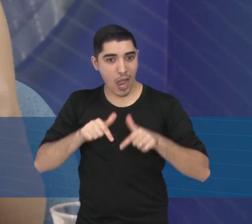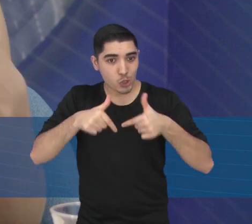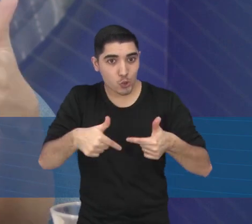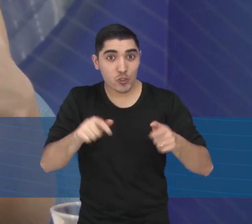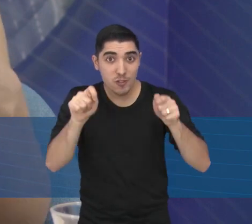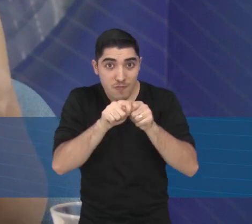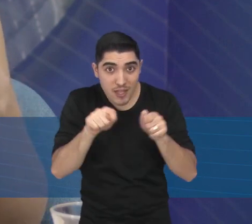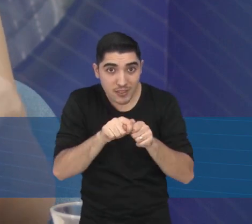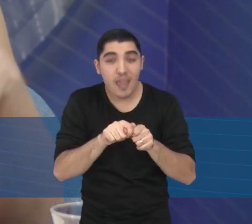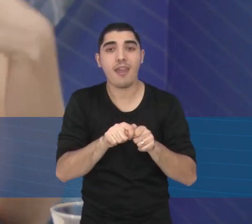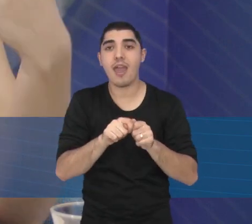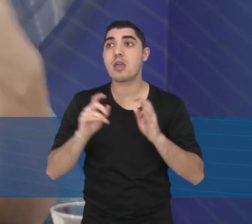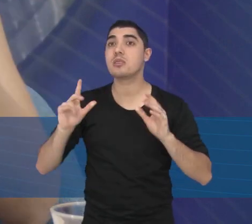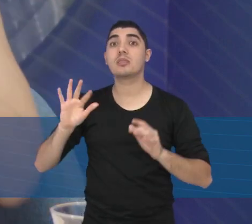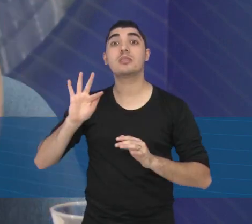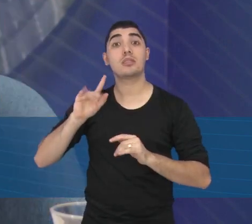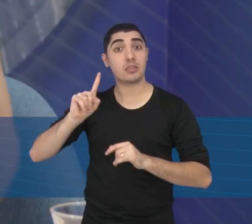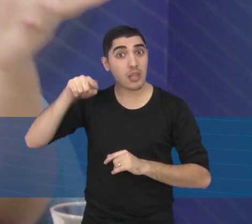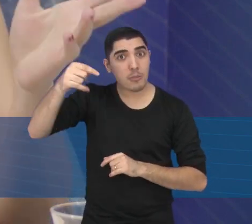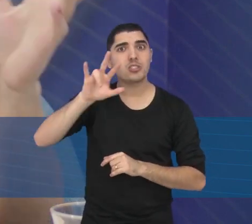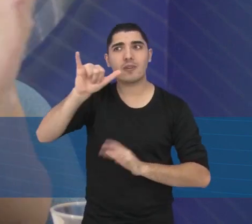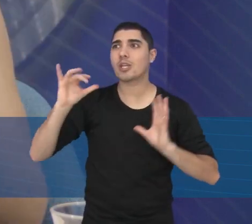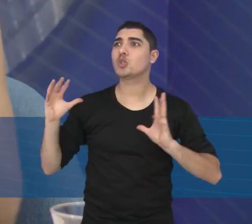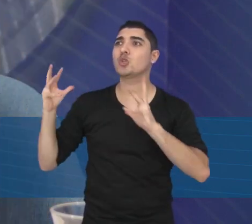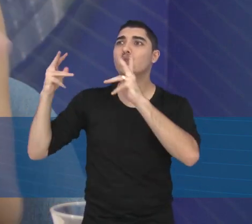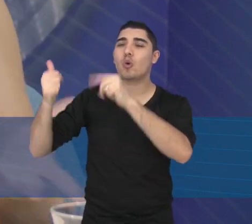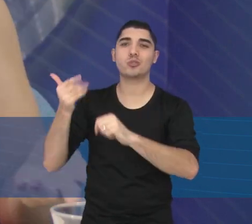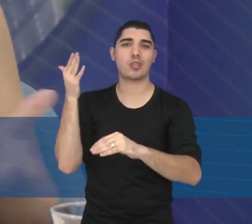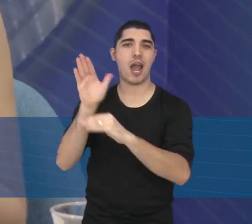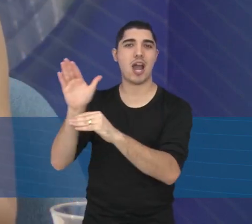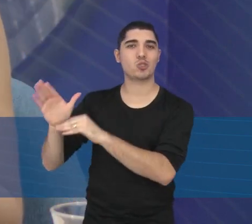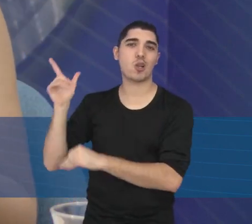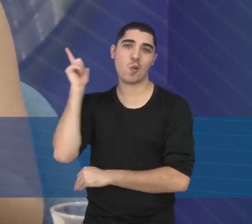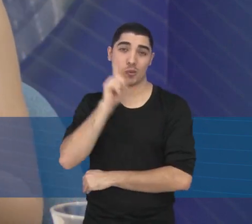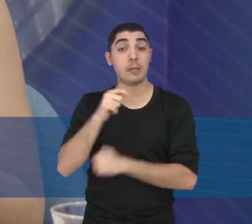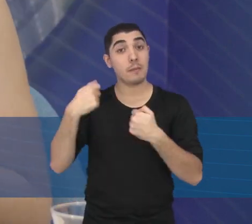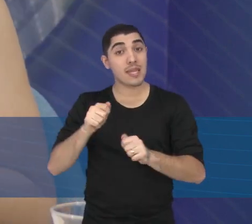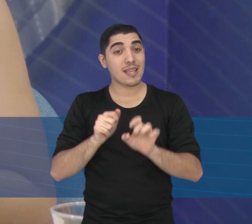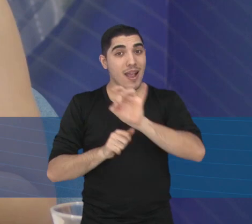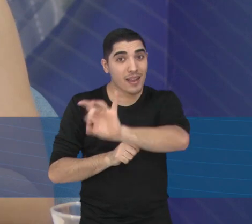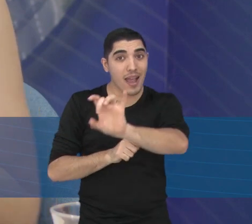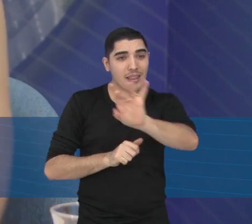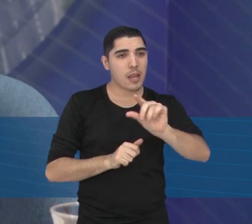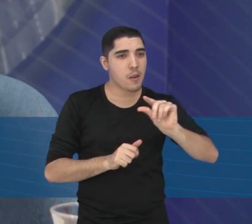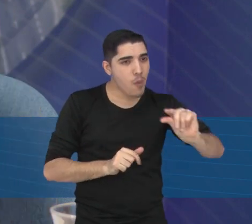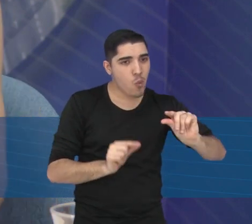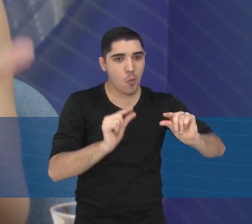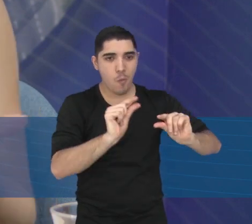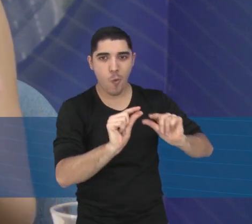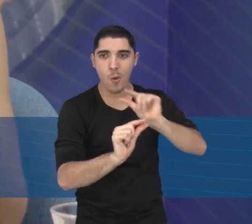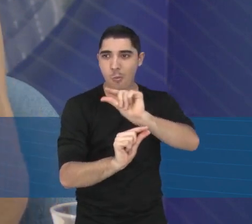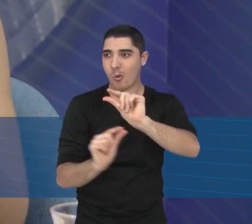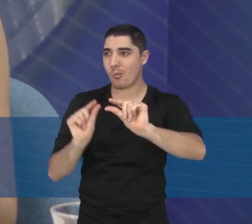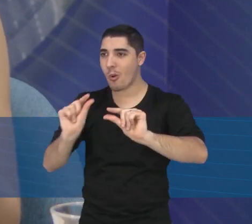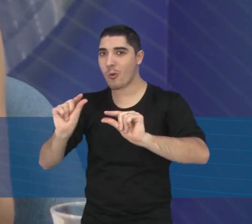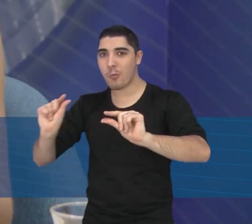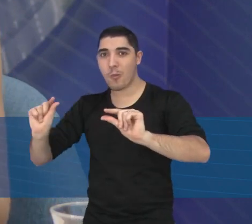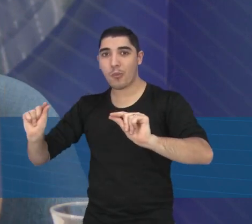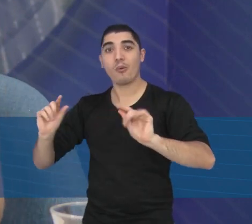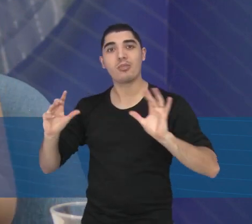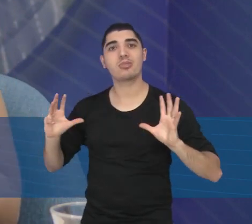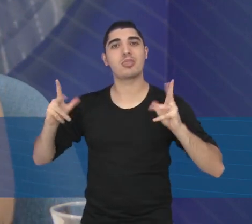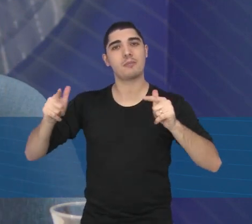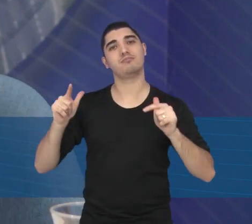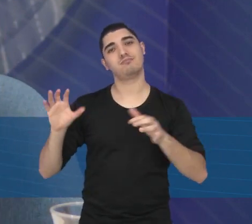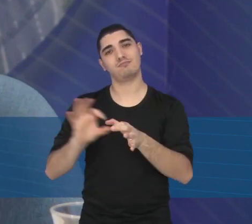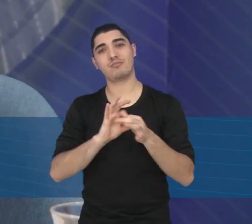fazendo tudo certinho, vai ser bom para ela e para todo o planeta de uma maneira geral, né? Vai refletir isso nas próximas gerações, na própria qualidade